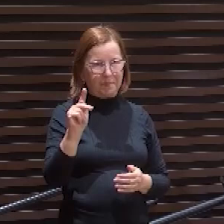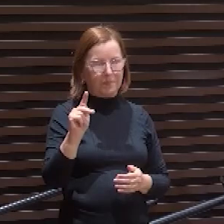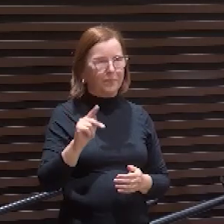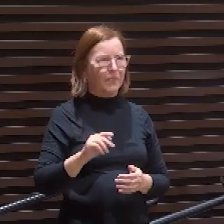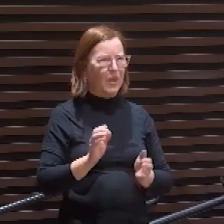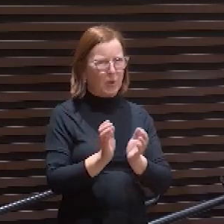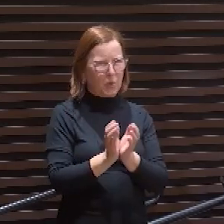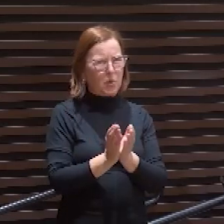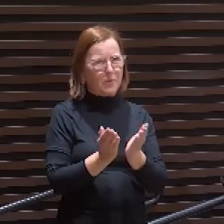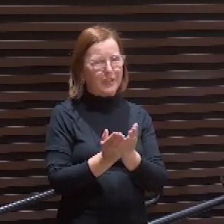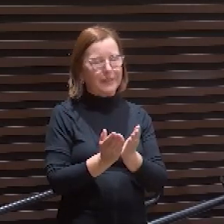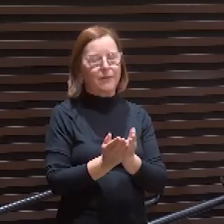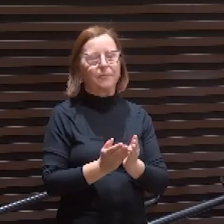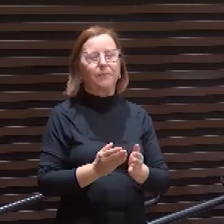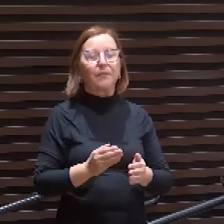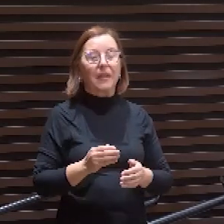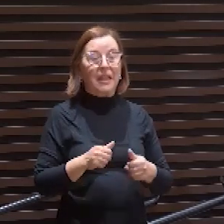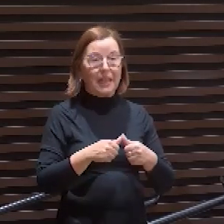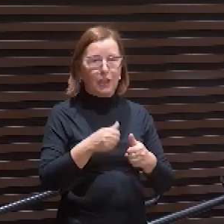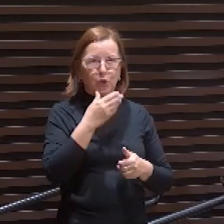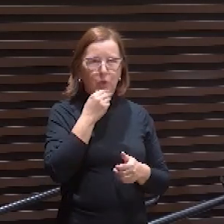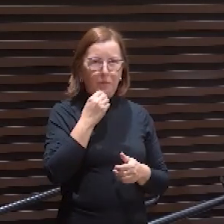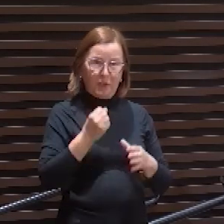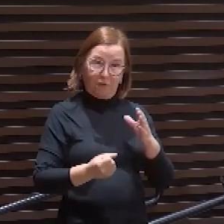ele conta que o avô dele,